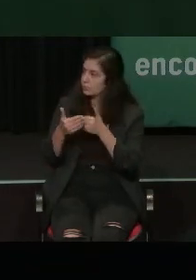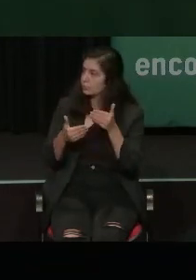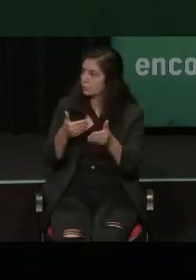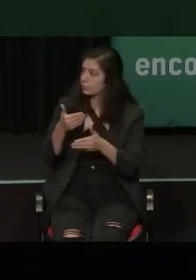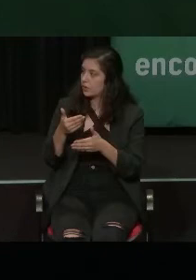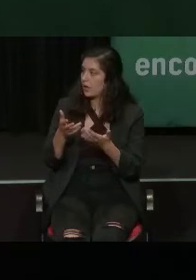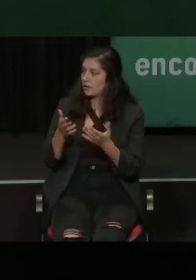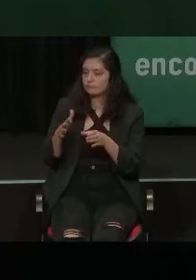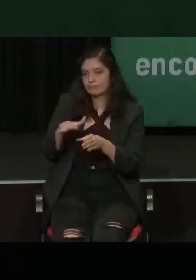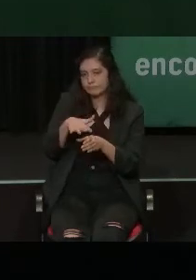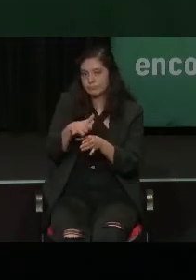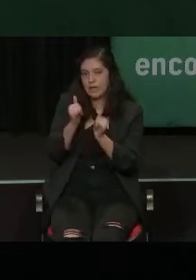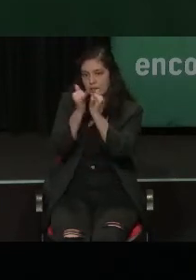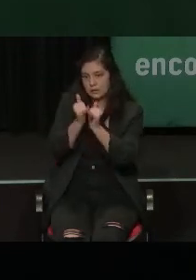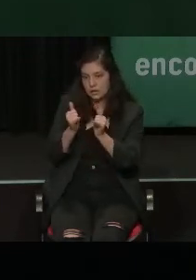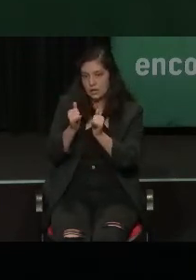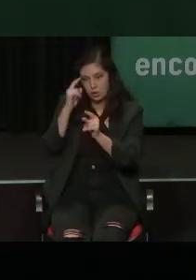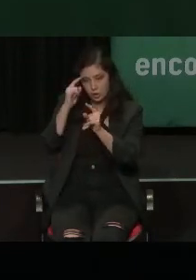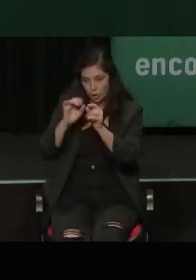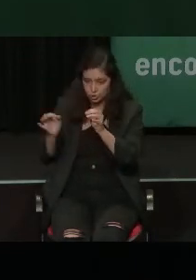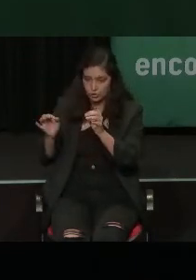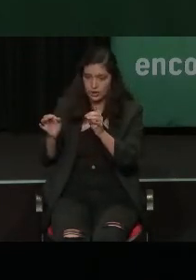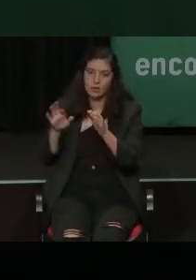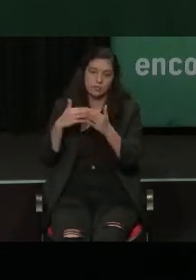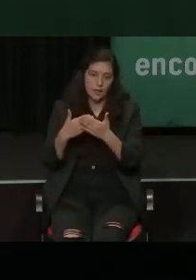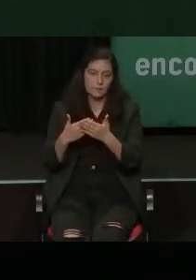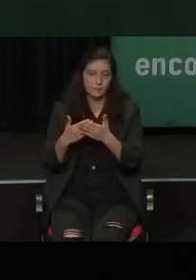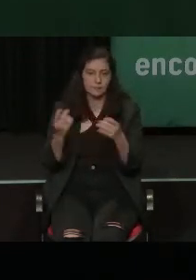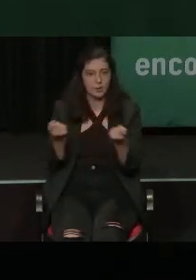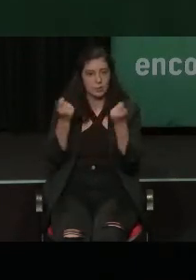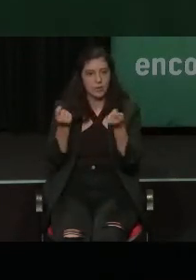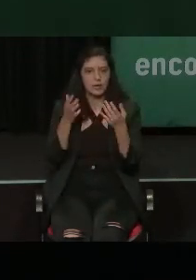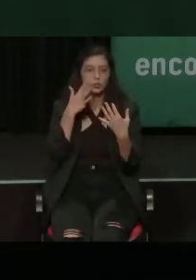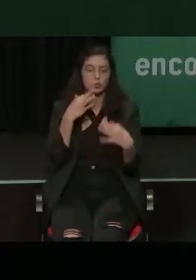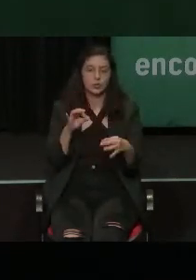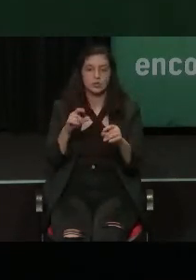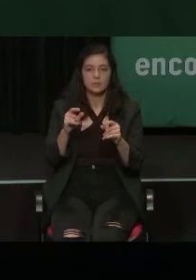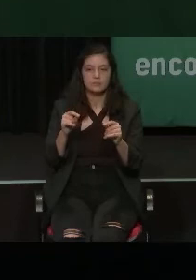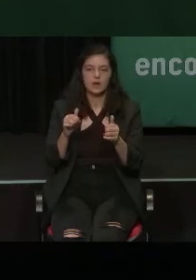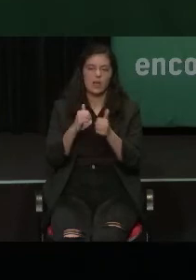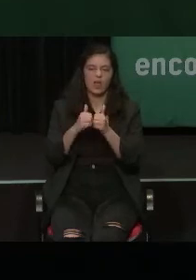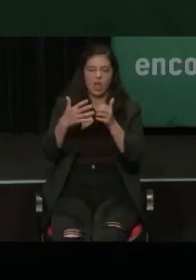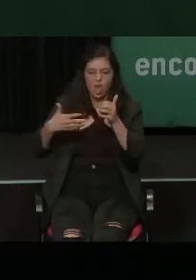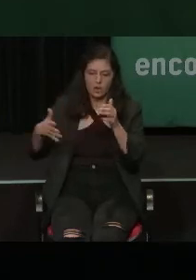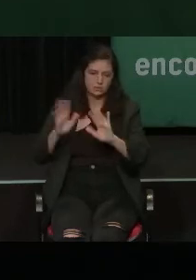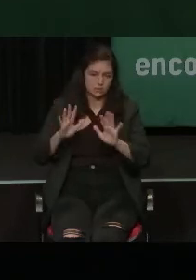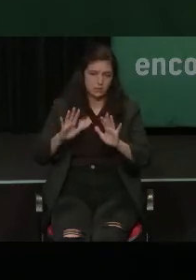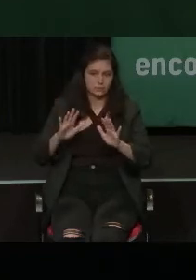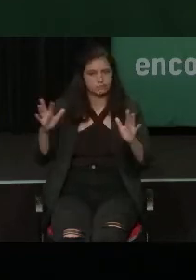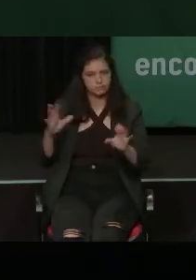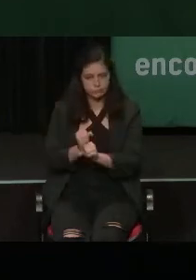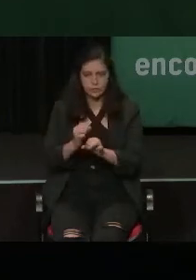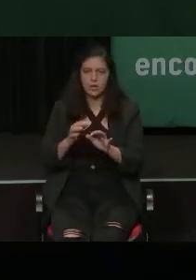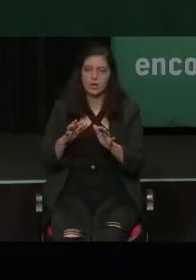contexto internacional. Nesse sentido, continuaremos a promover a simplificação e a desburocratização do sistema de ensino